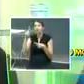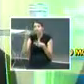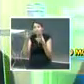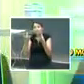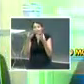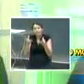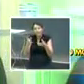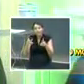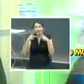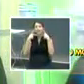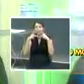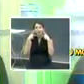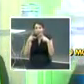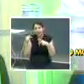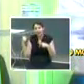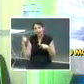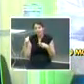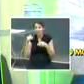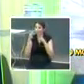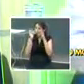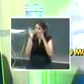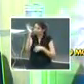Na outra semana eu fui no médico.